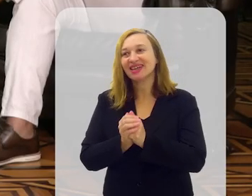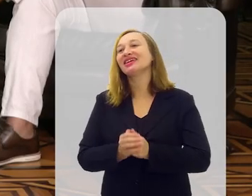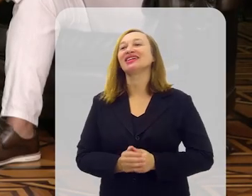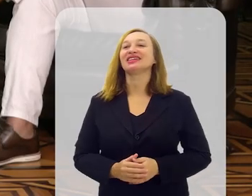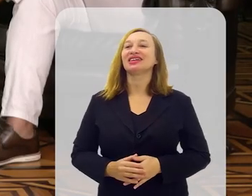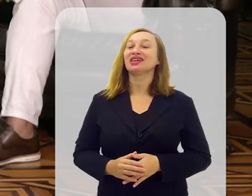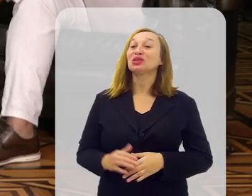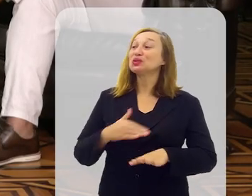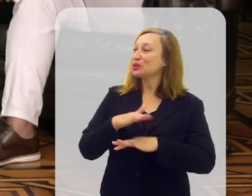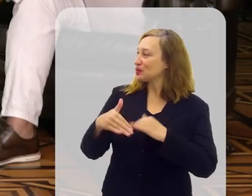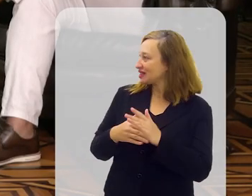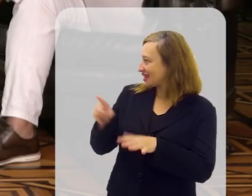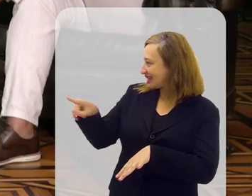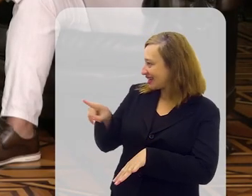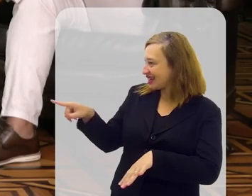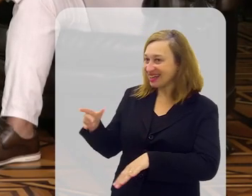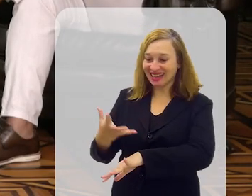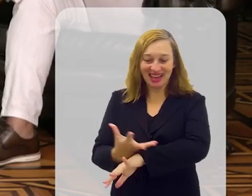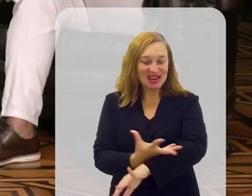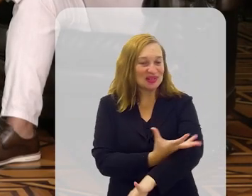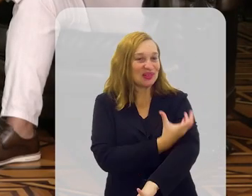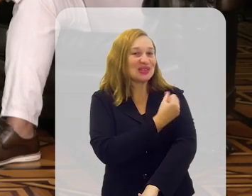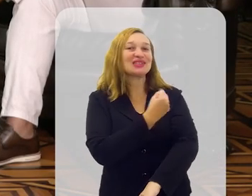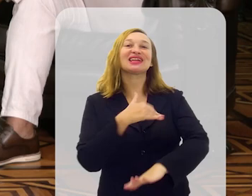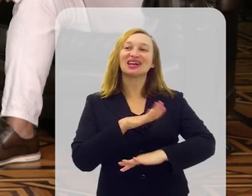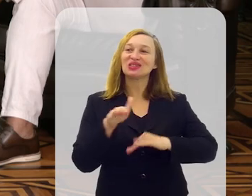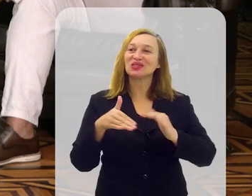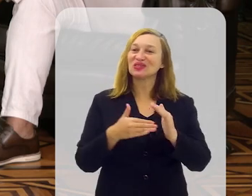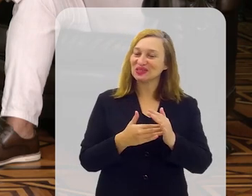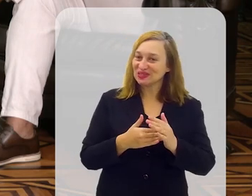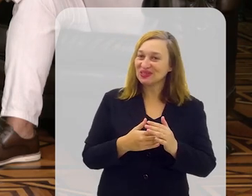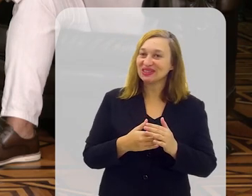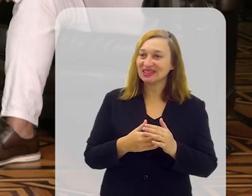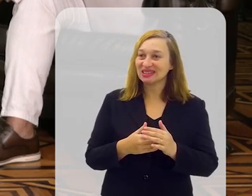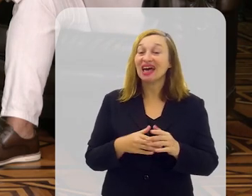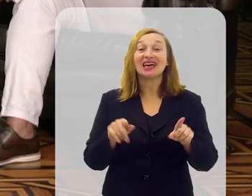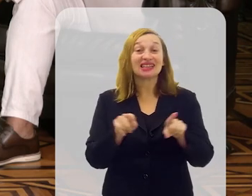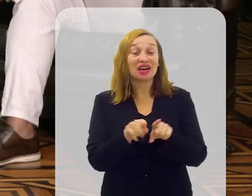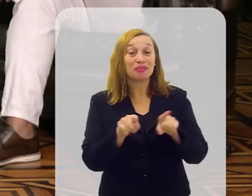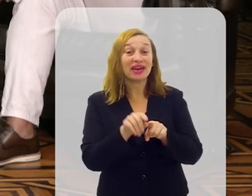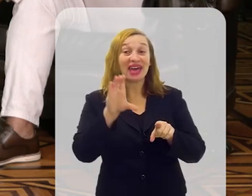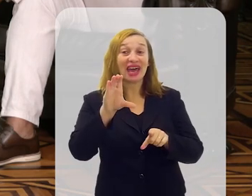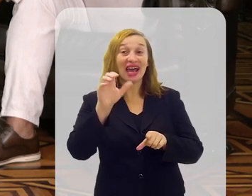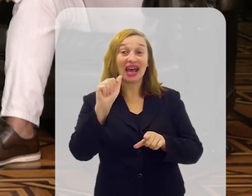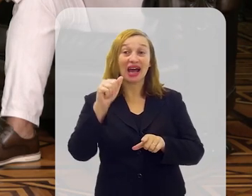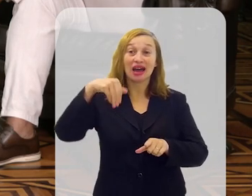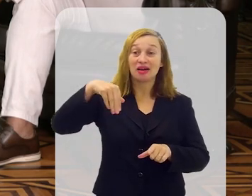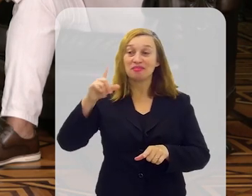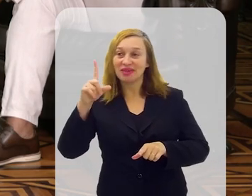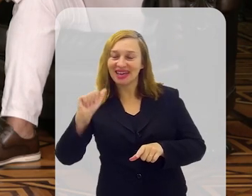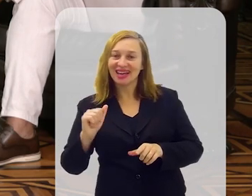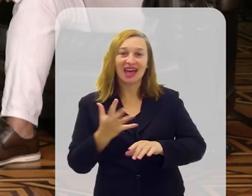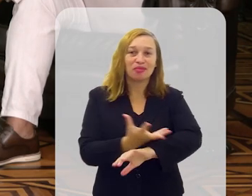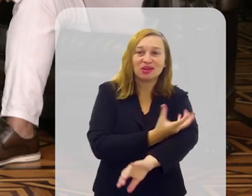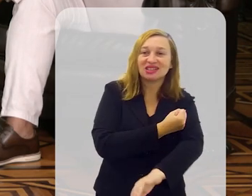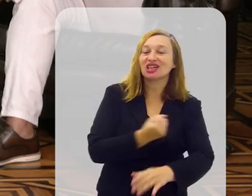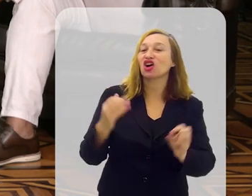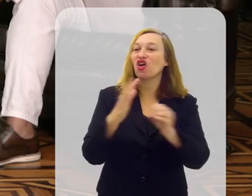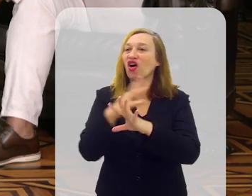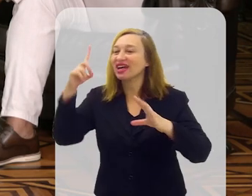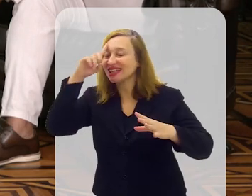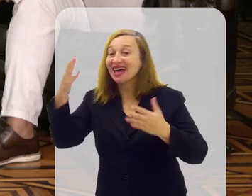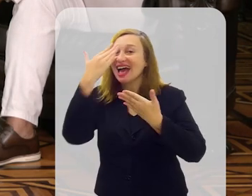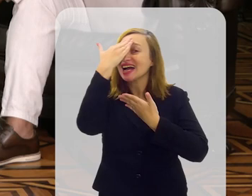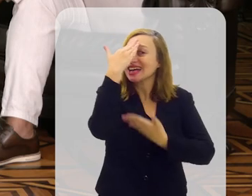vamos cantar. DG está emocionado. Tá emocionado. Oh, Camila está ali, também está emocionada. Amém, glórias a Deus. Eu